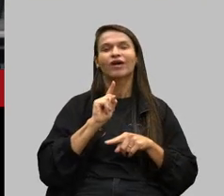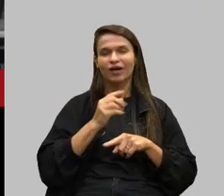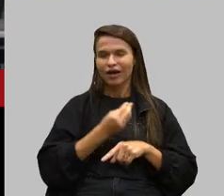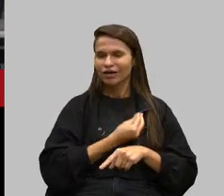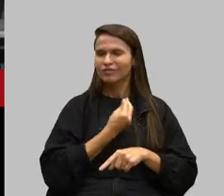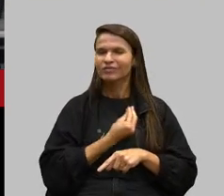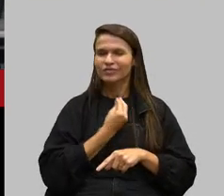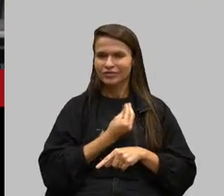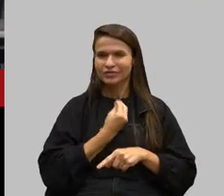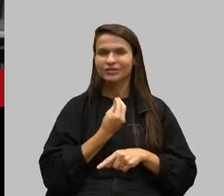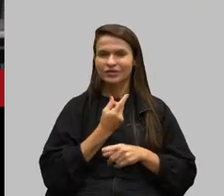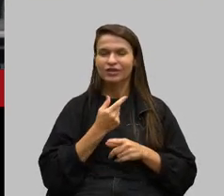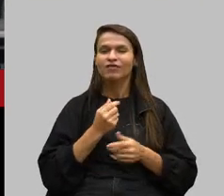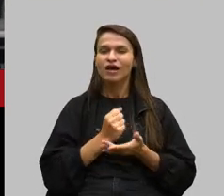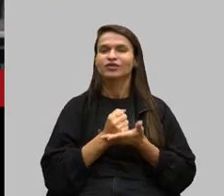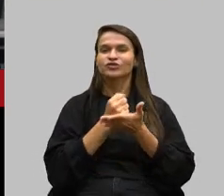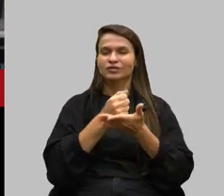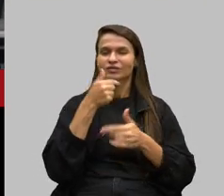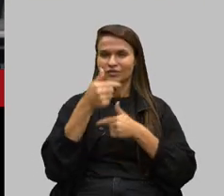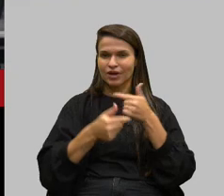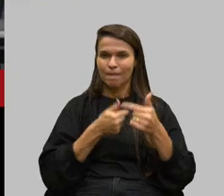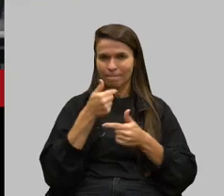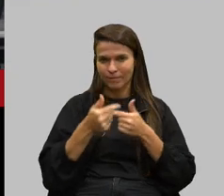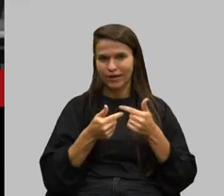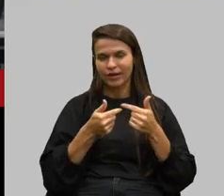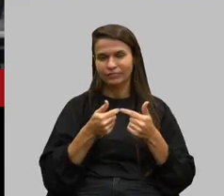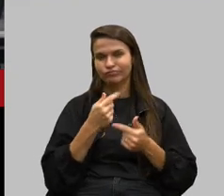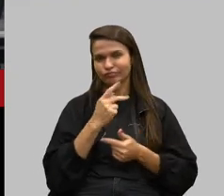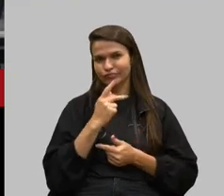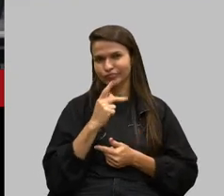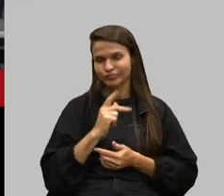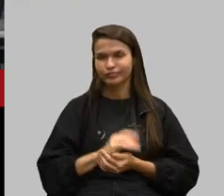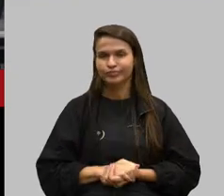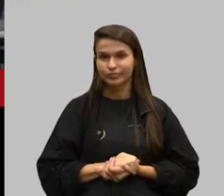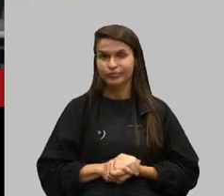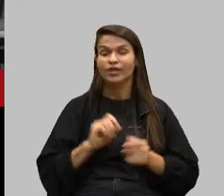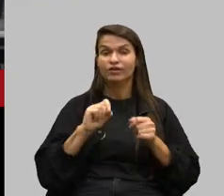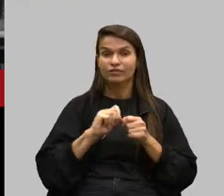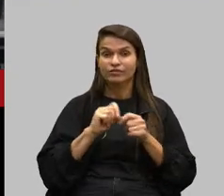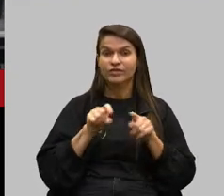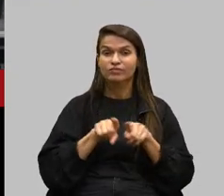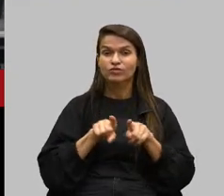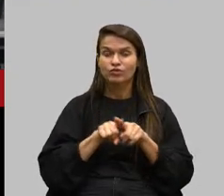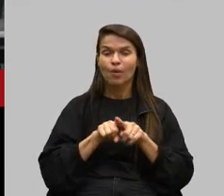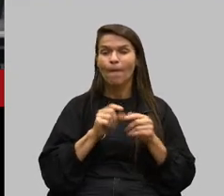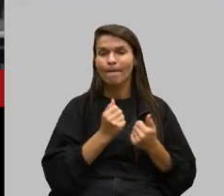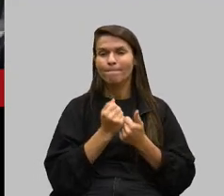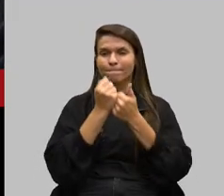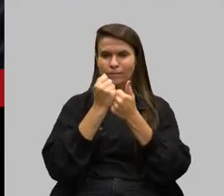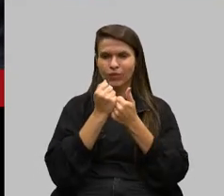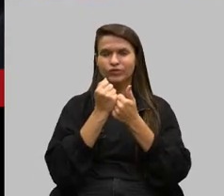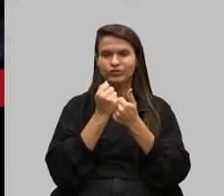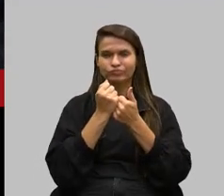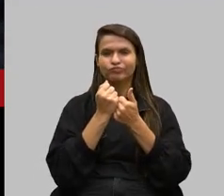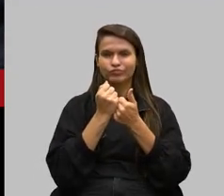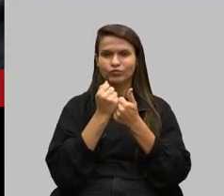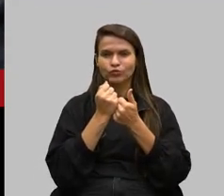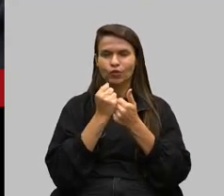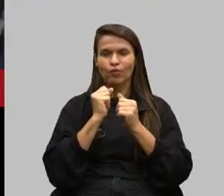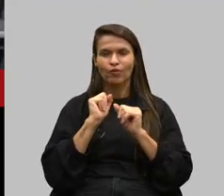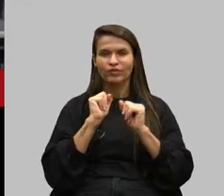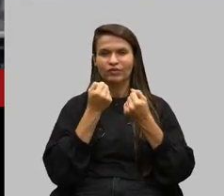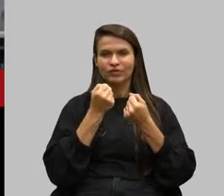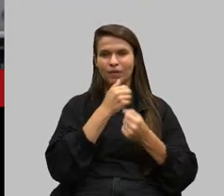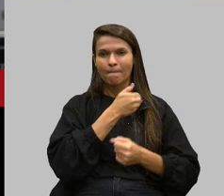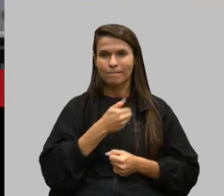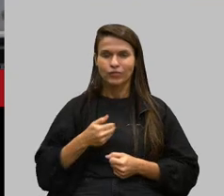ajudar muito no trabalho deles fizemos também um acordo de cooperação técnica com a Defensoria Pública do Estado de